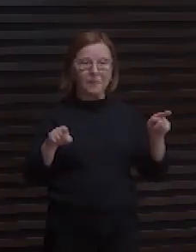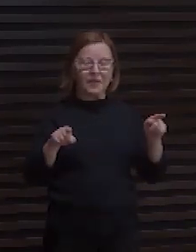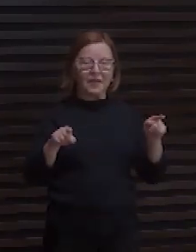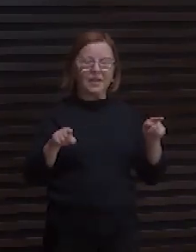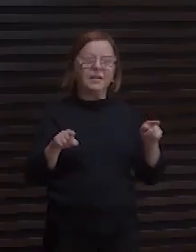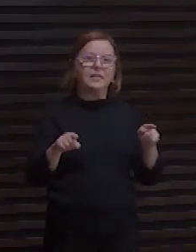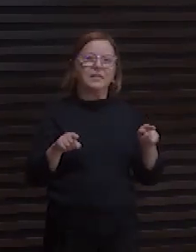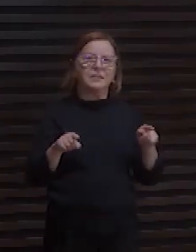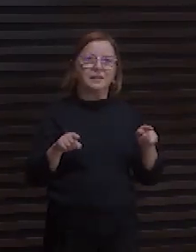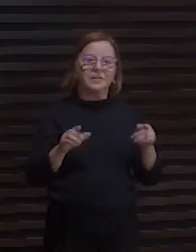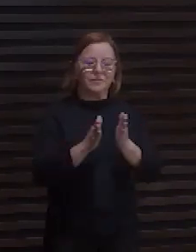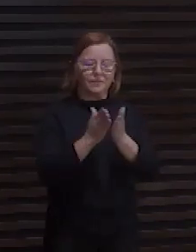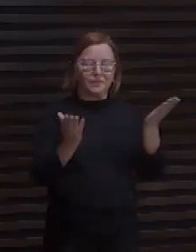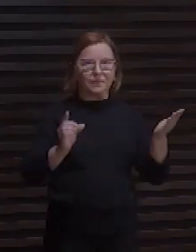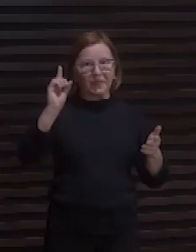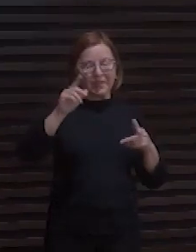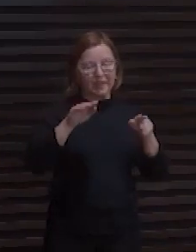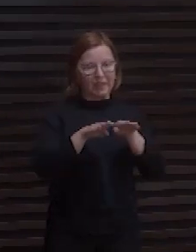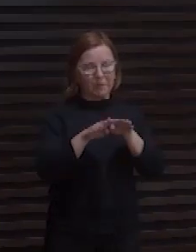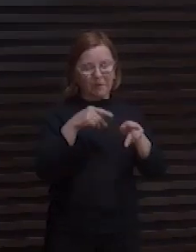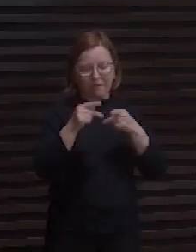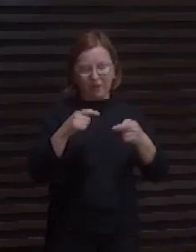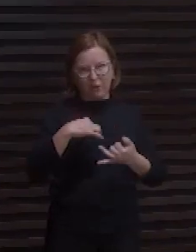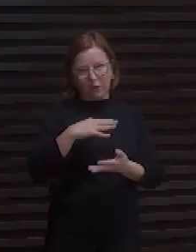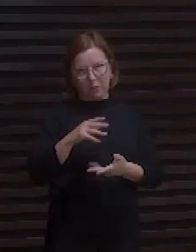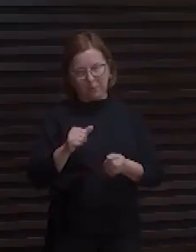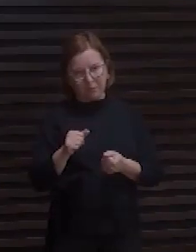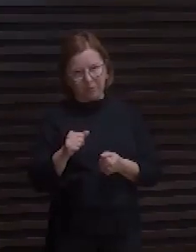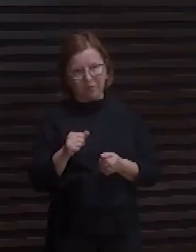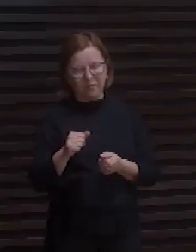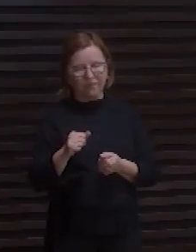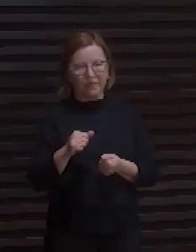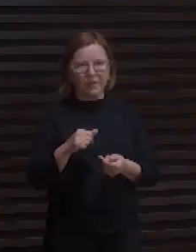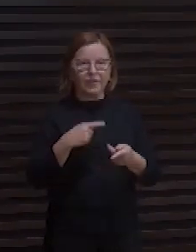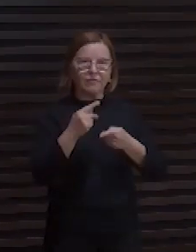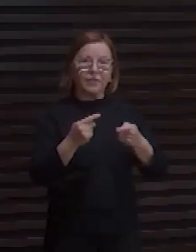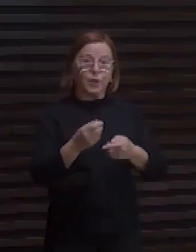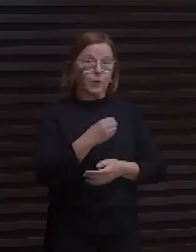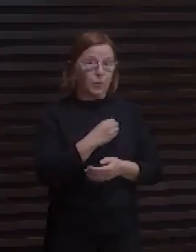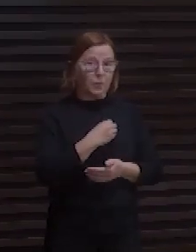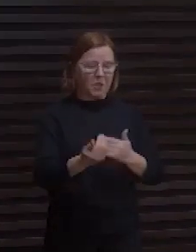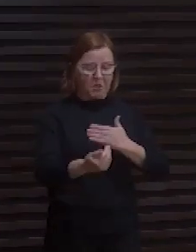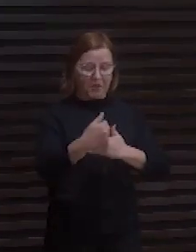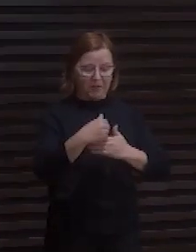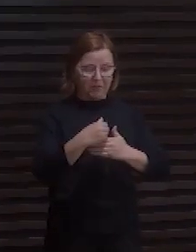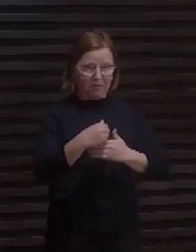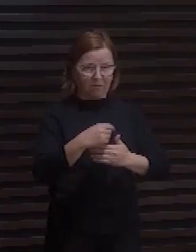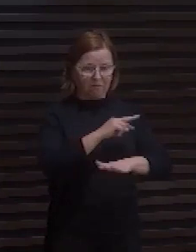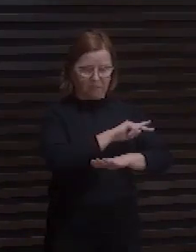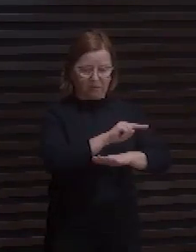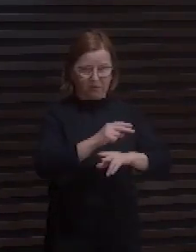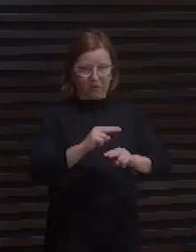num outro sentido. Por conta do pecado que entrou na raça humana, com a desobediência do primeiro